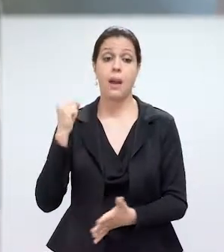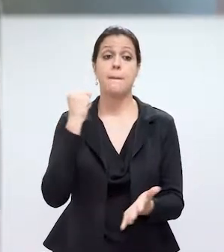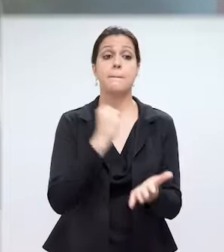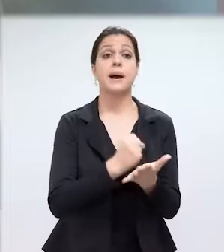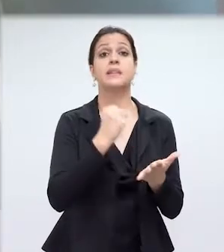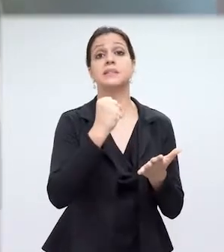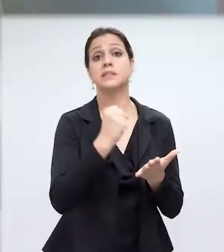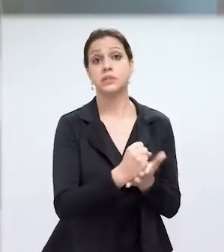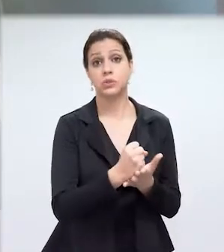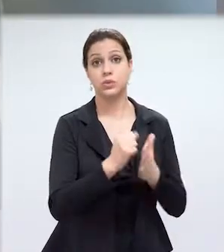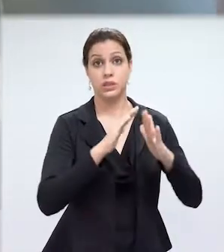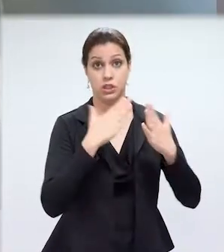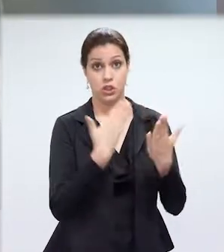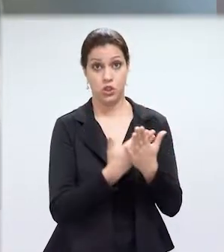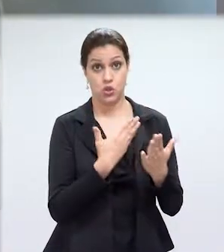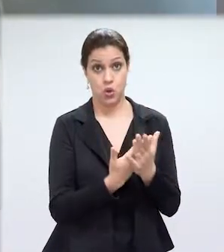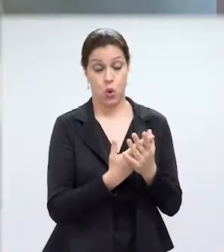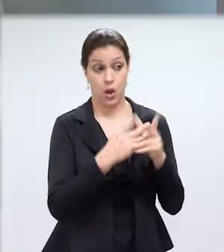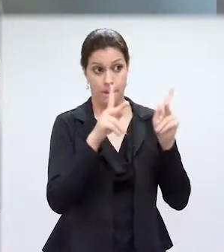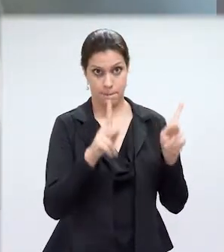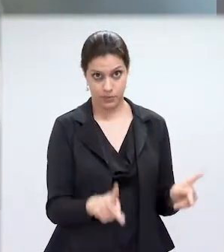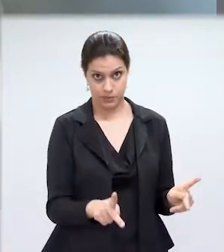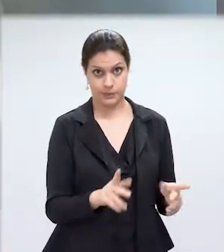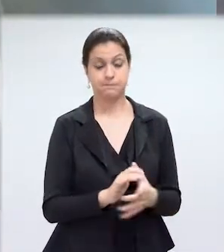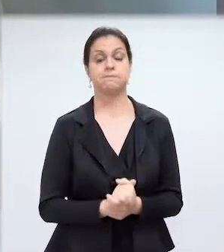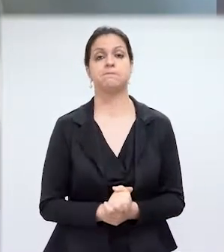se matricularam na escola pública.